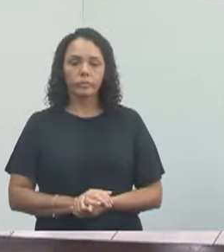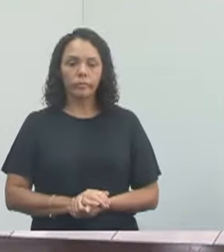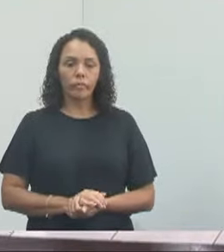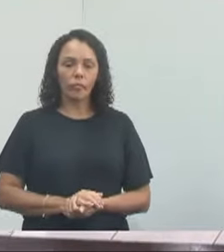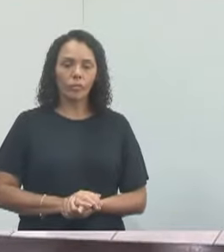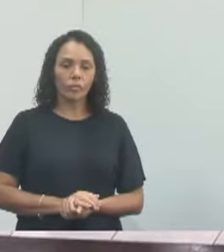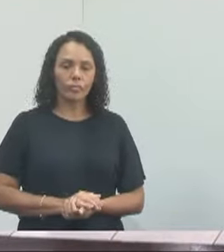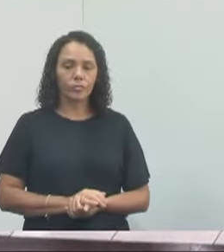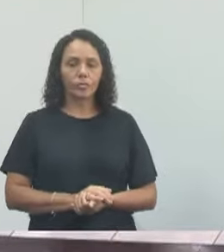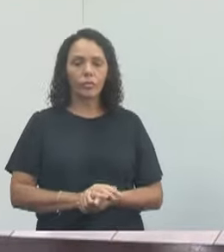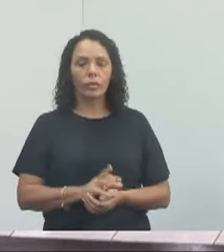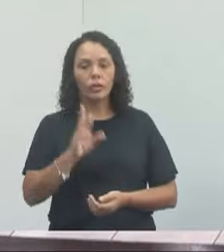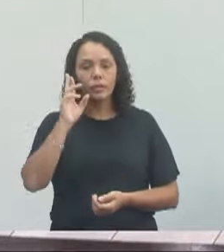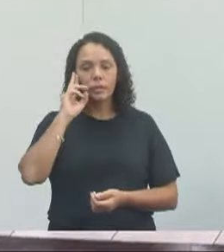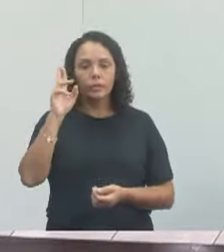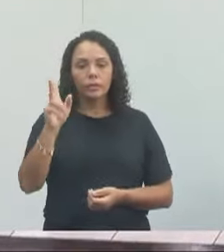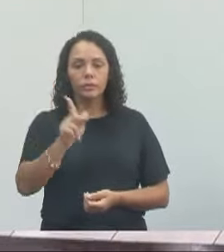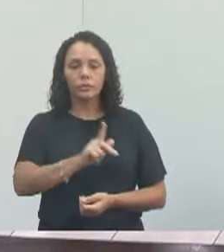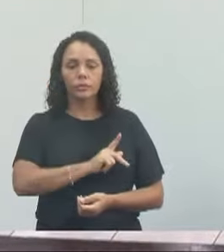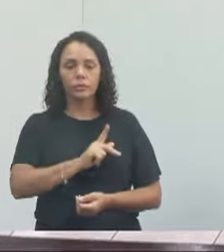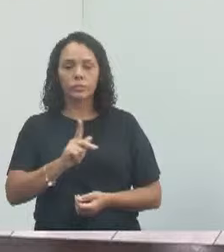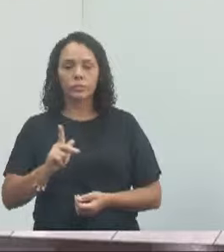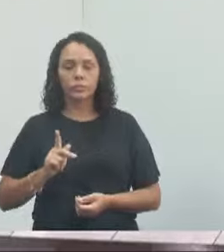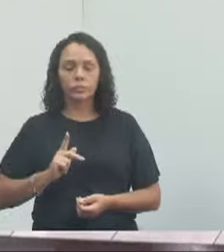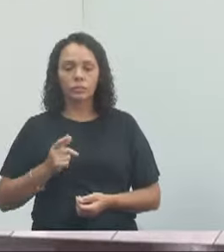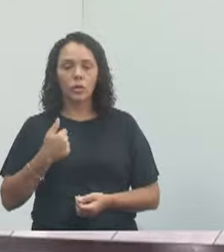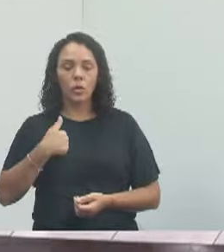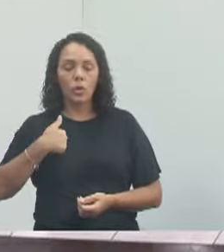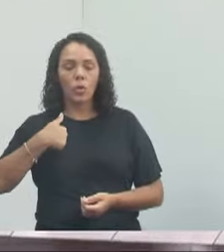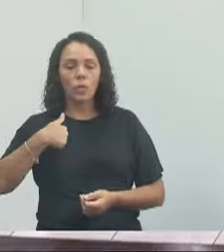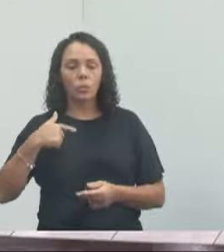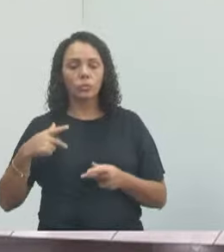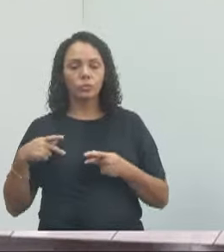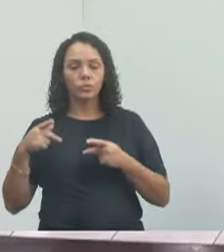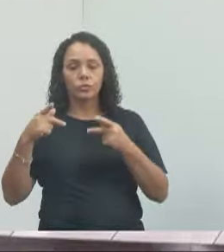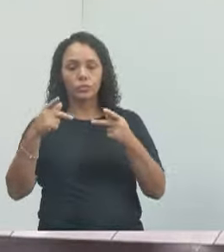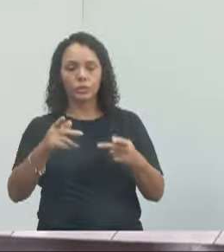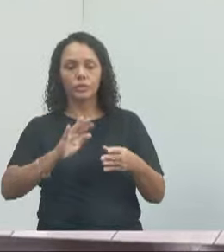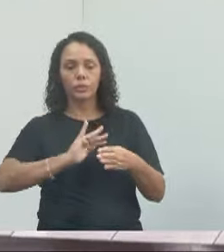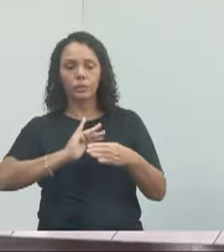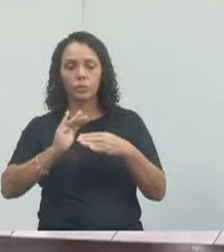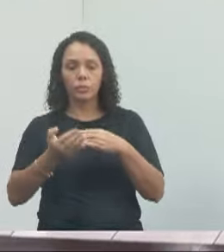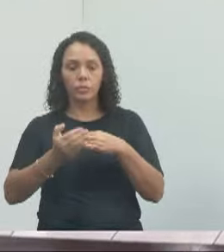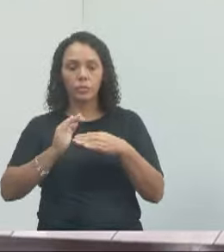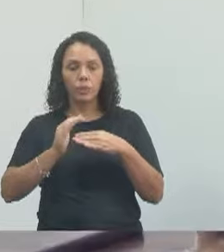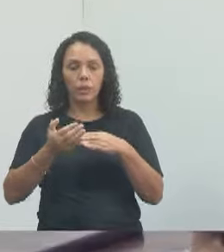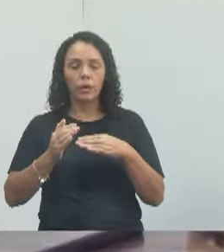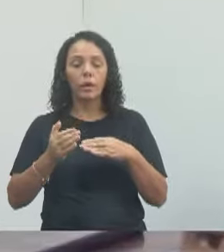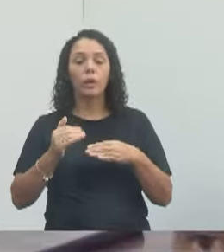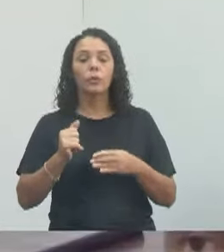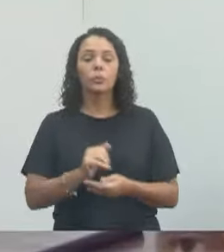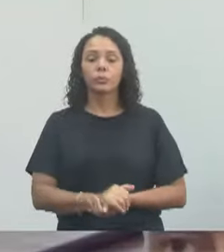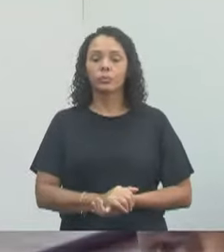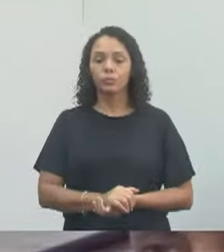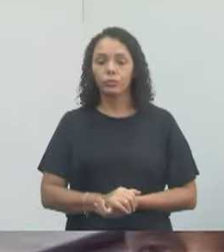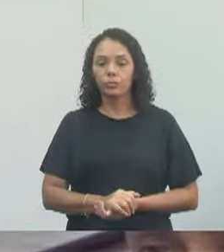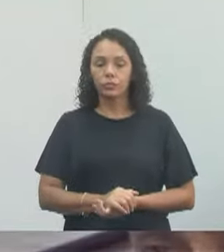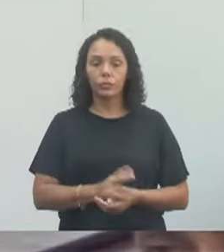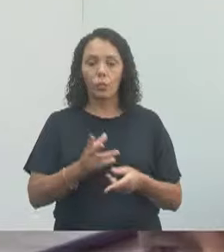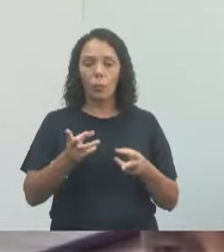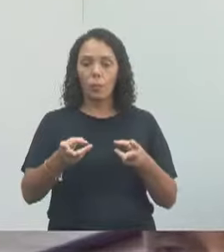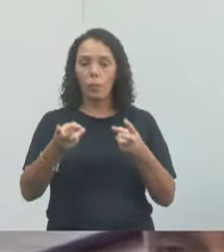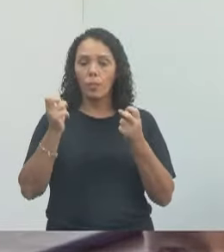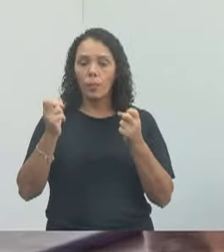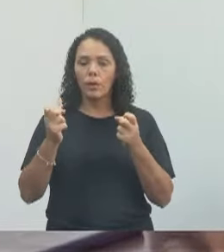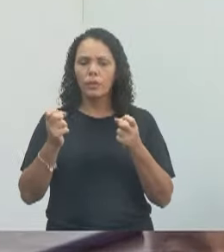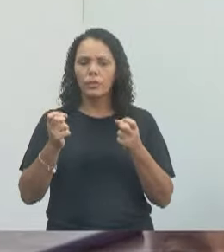votação senhor presidente fui até o bairro do Jardim colônia e nos deparamos com uma situação